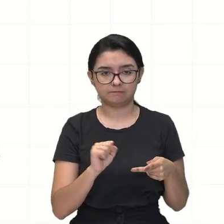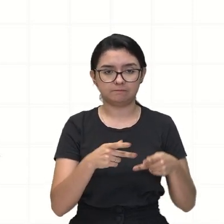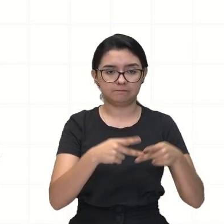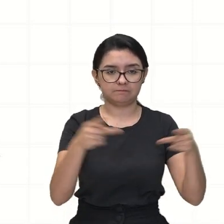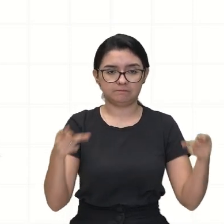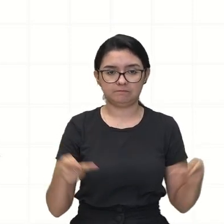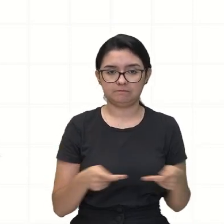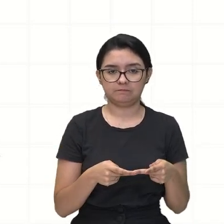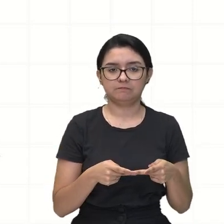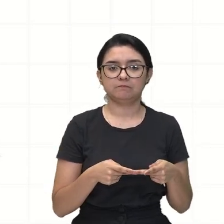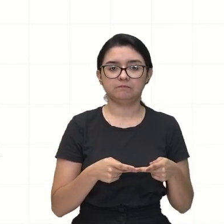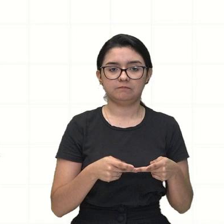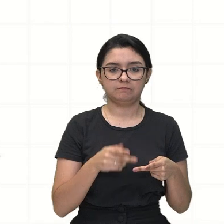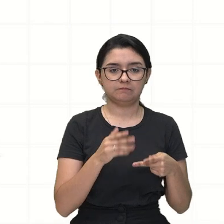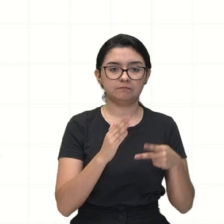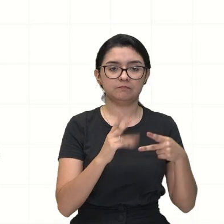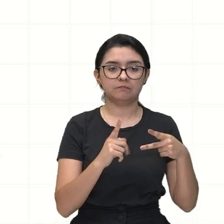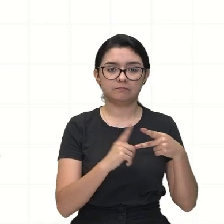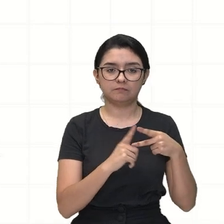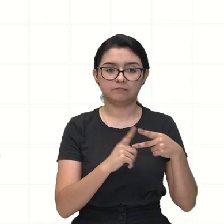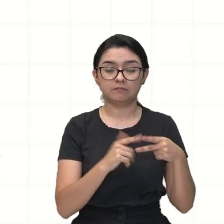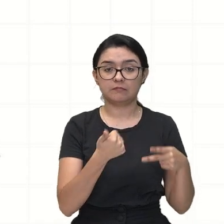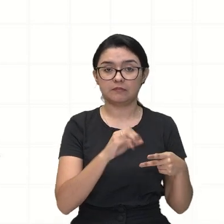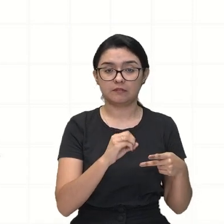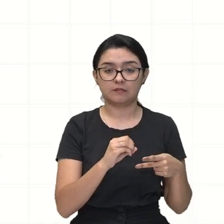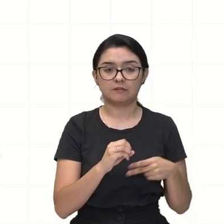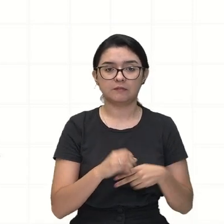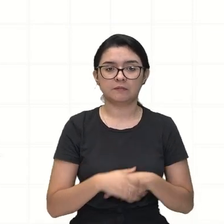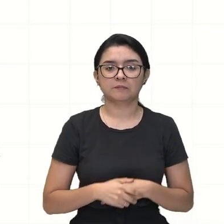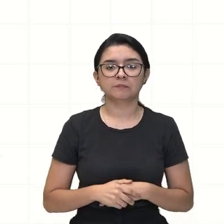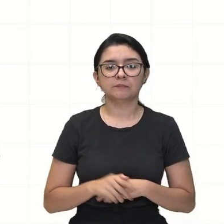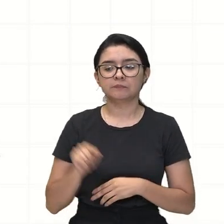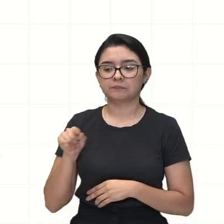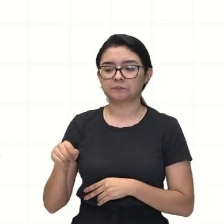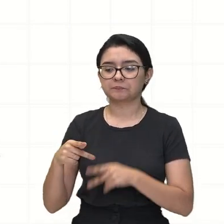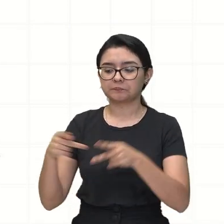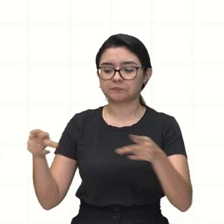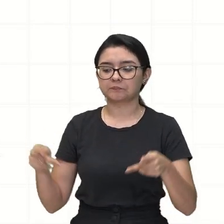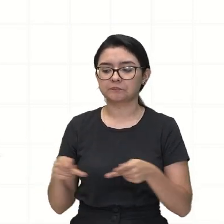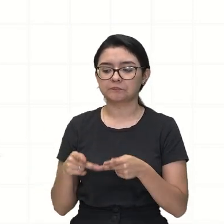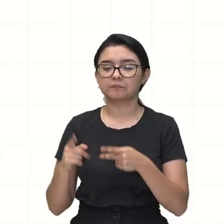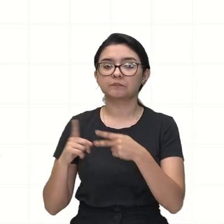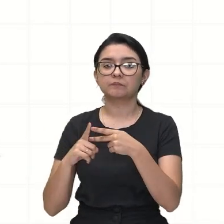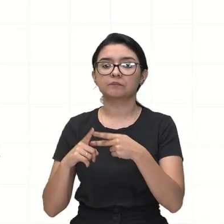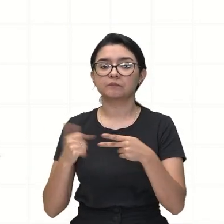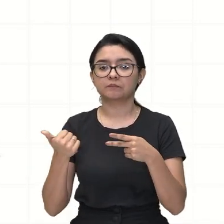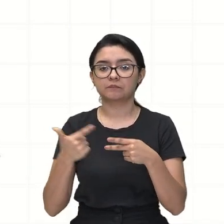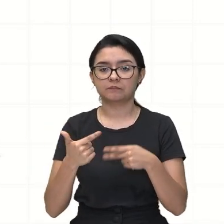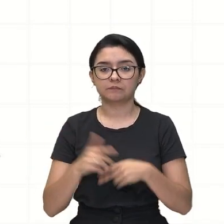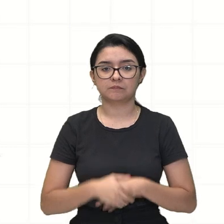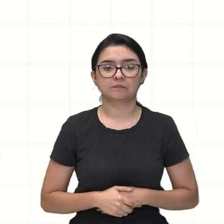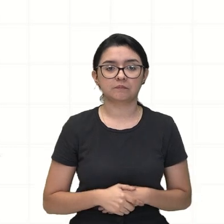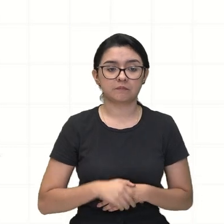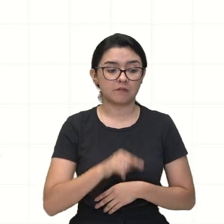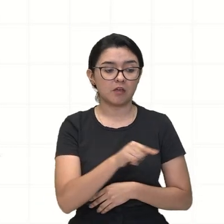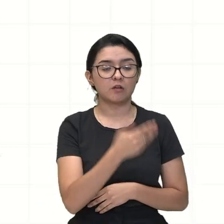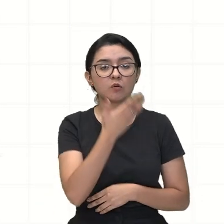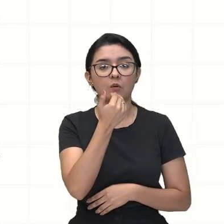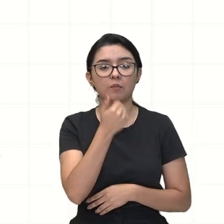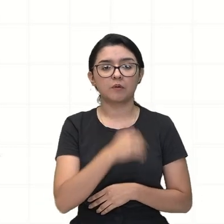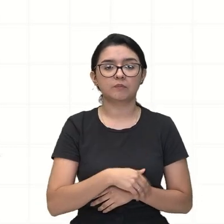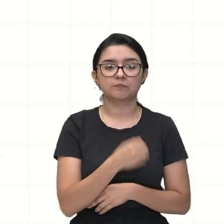dividida em 10 partes e a de Paulo em 12 partes. Muito bem. Aí o Carlos comeu 8